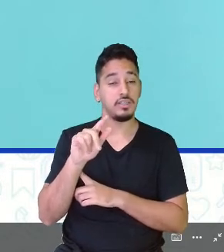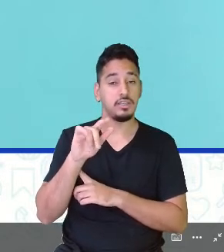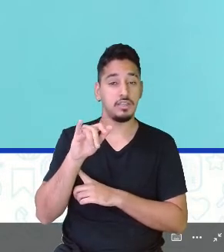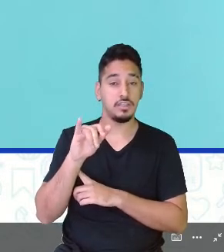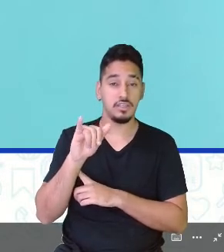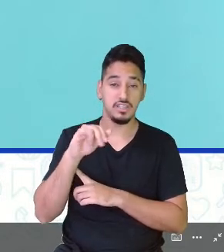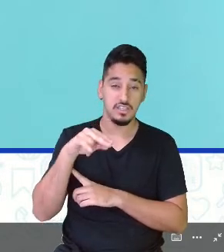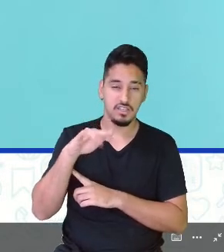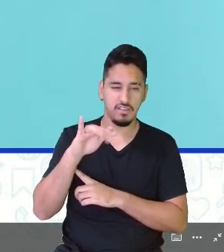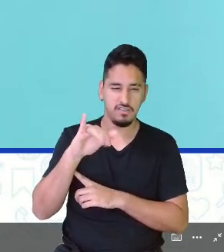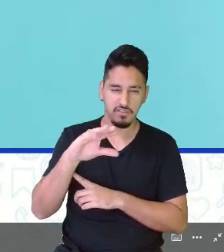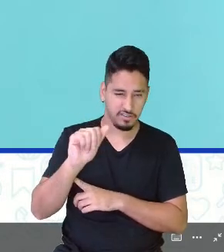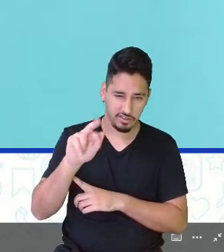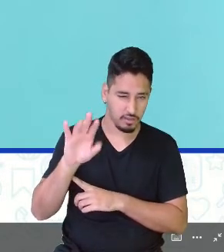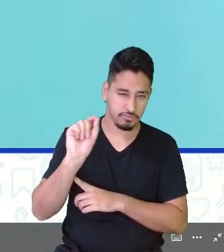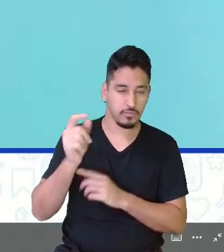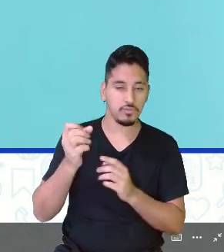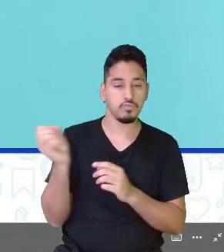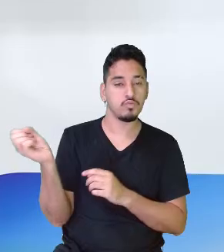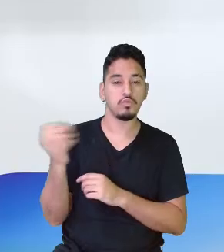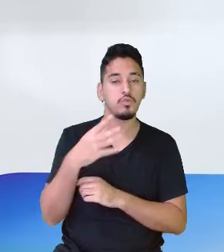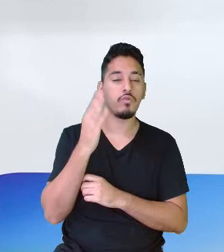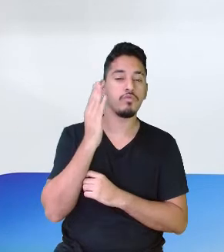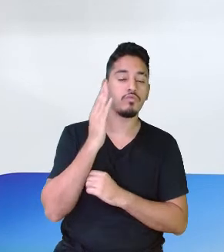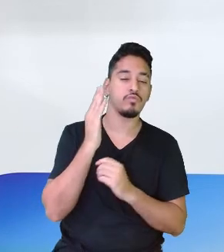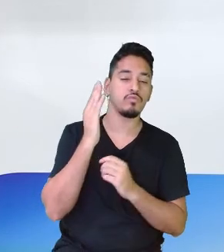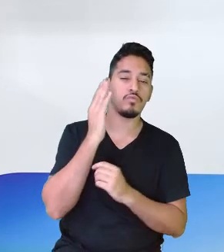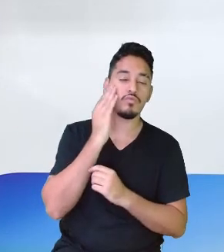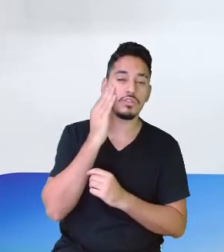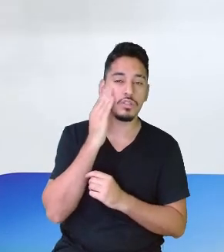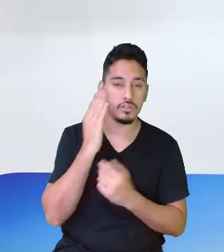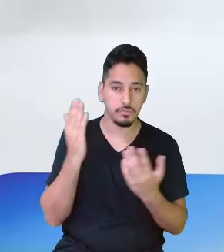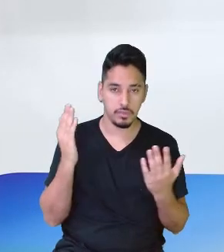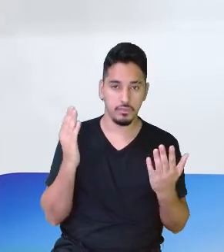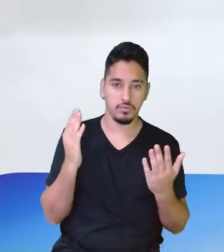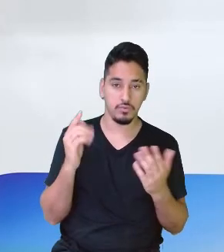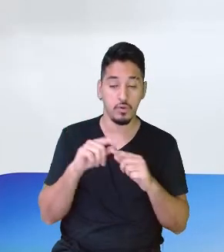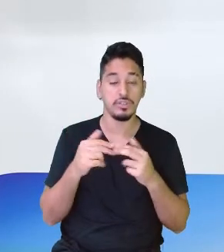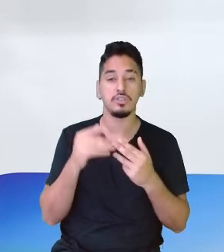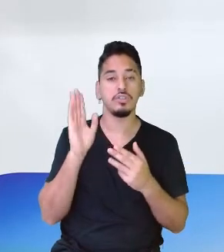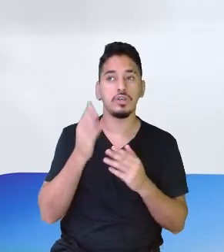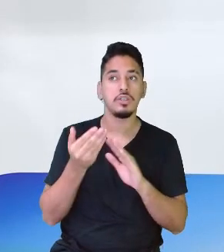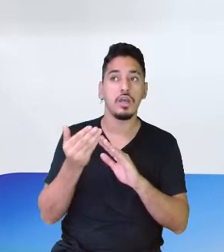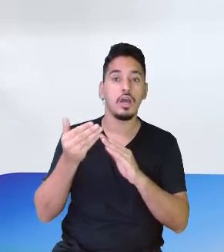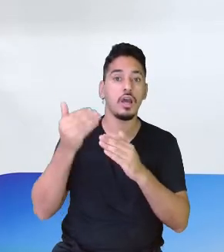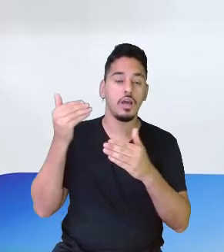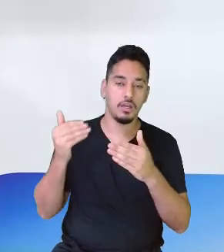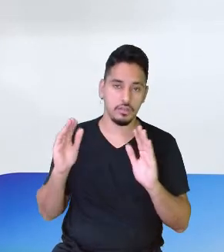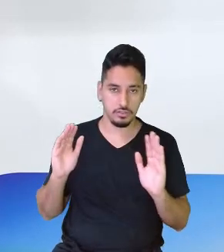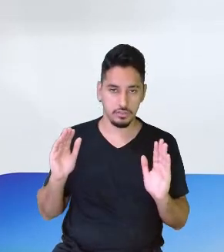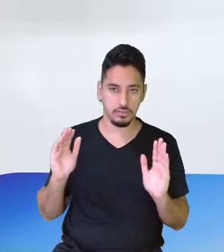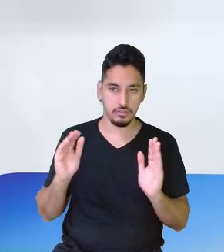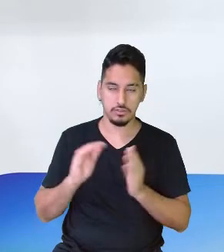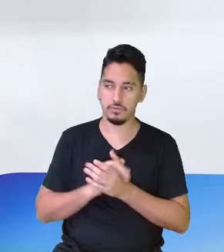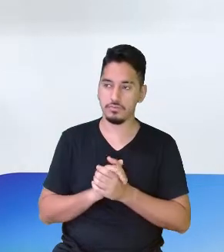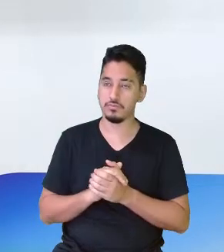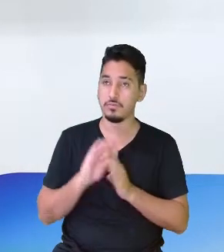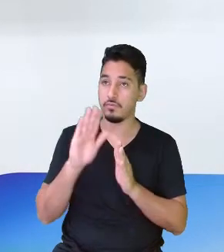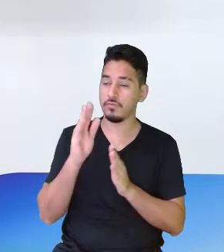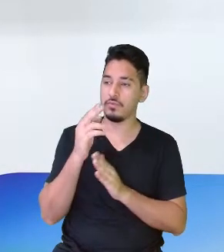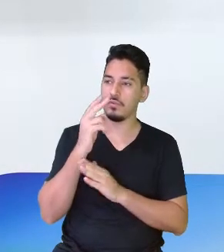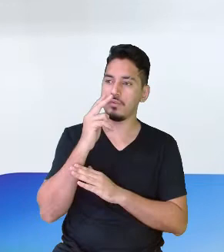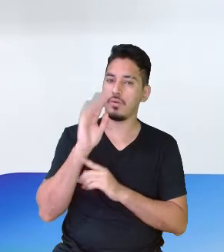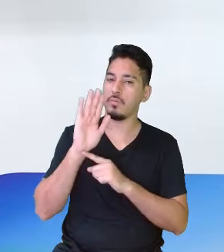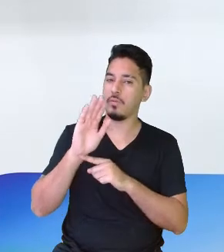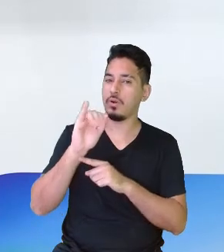um novo sentido ao que já tinha um sentido prévio, né? Quando eu mostro